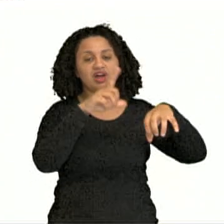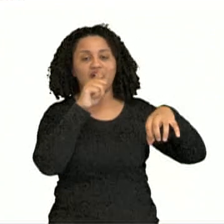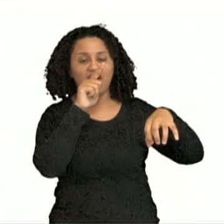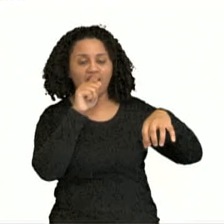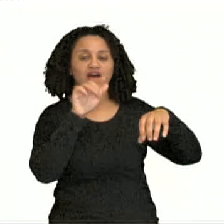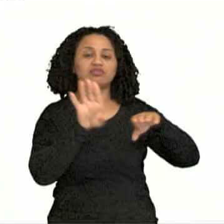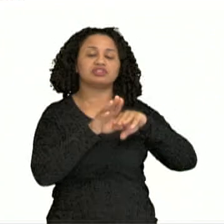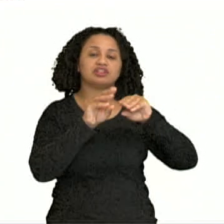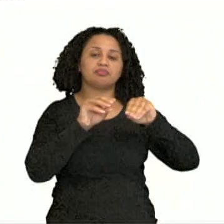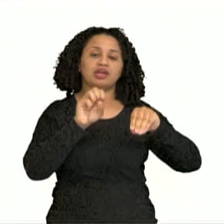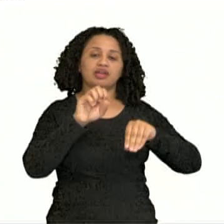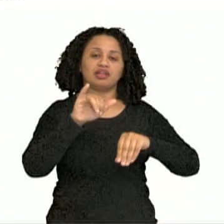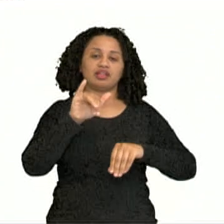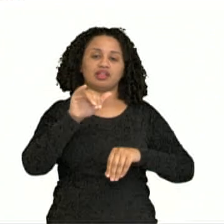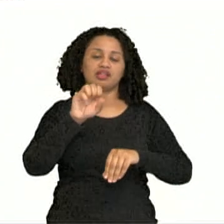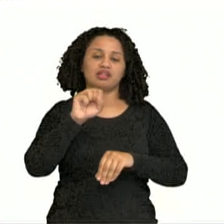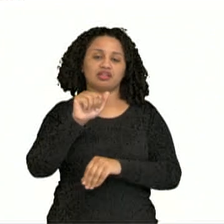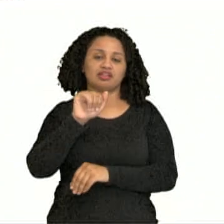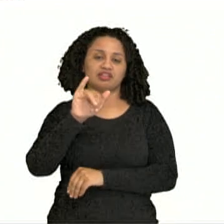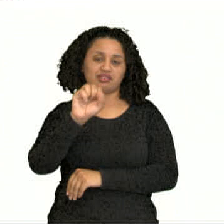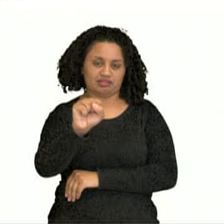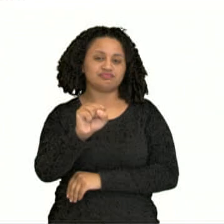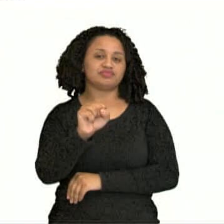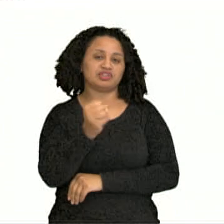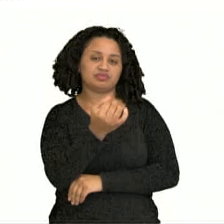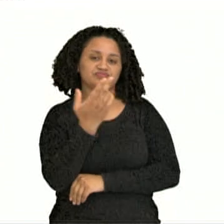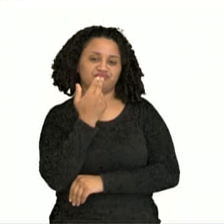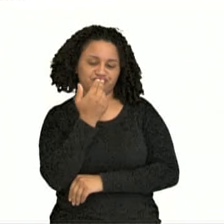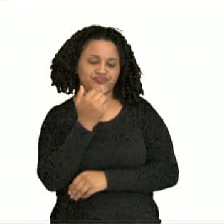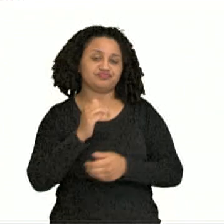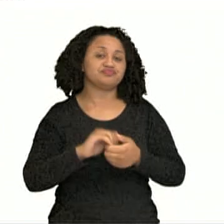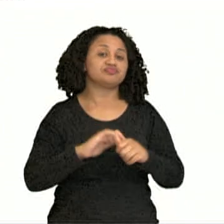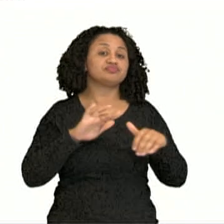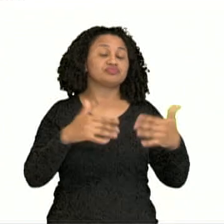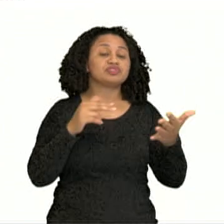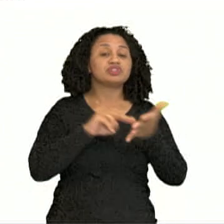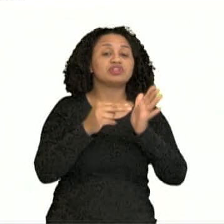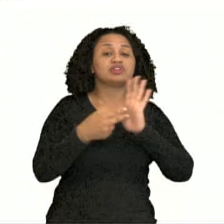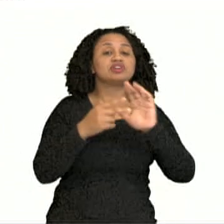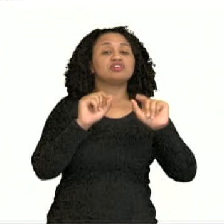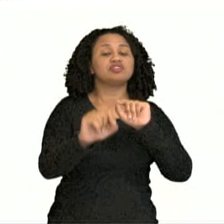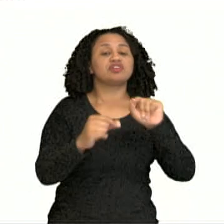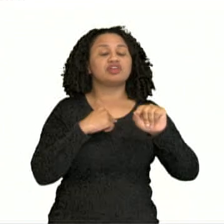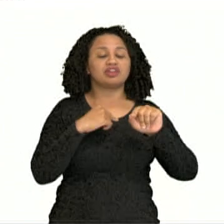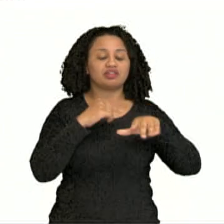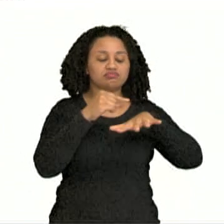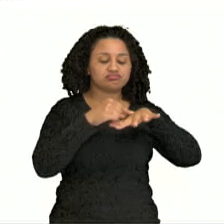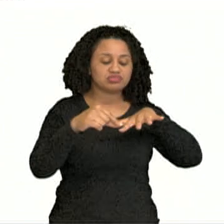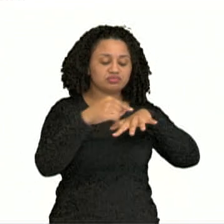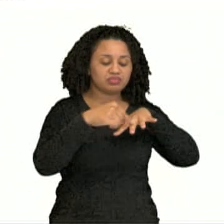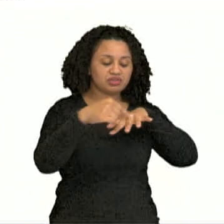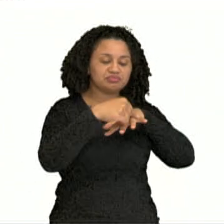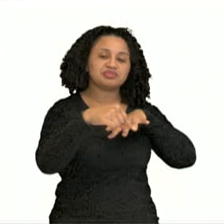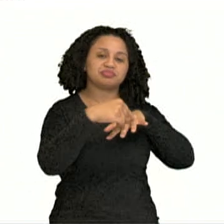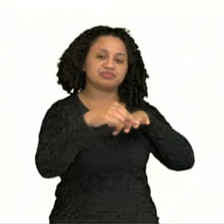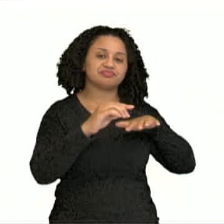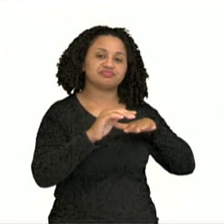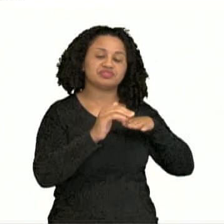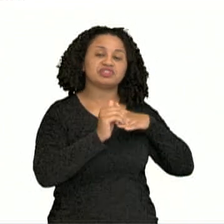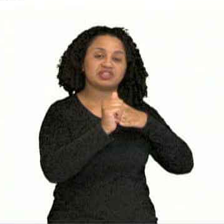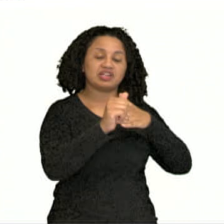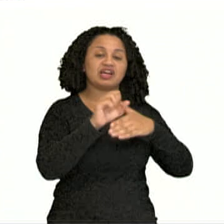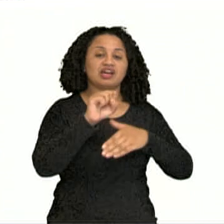sais minerais, né, de nutrientes, ou seja, está agindo os vasos condutores,